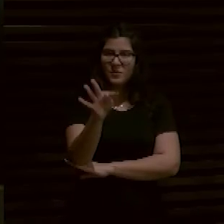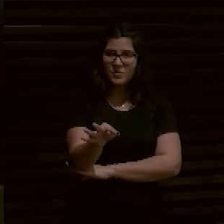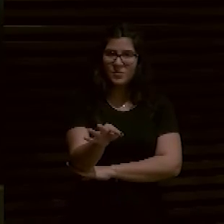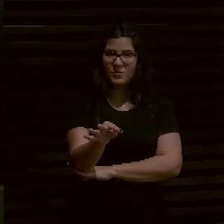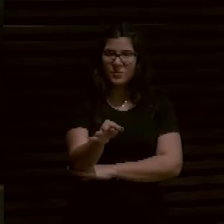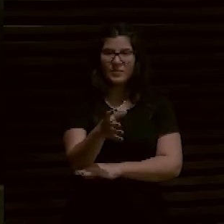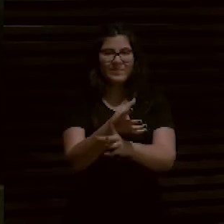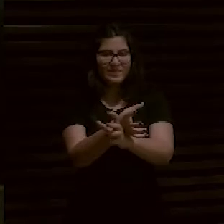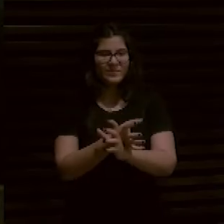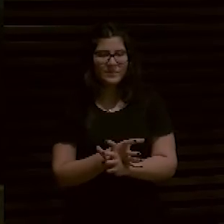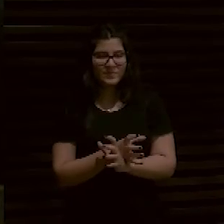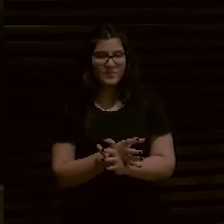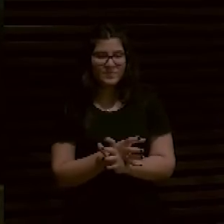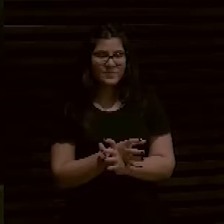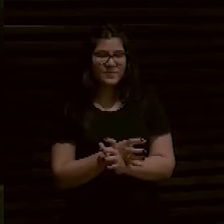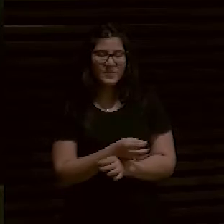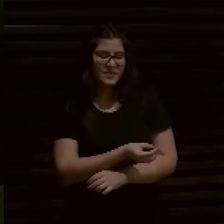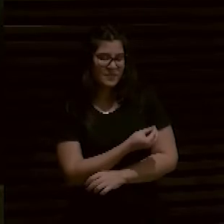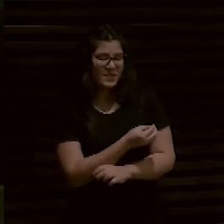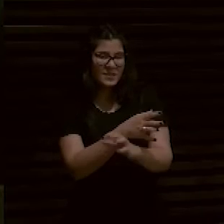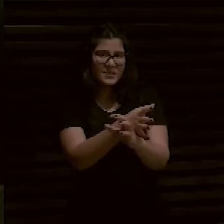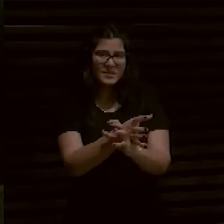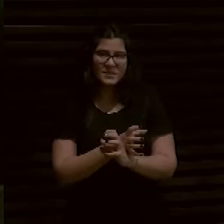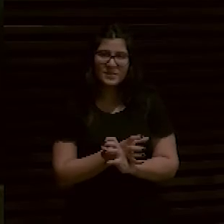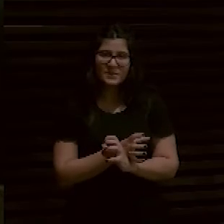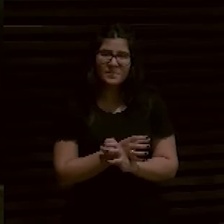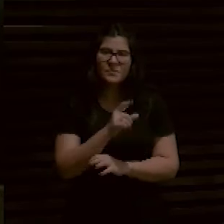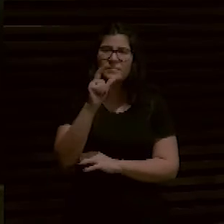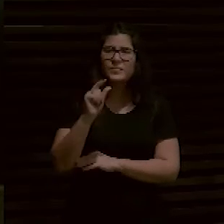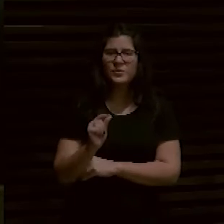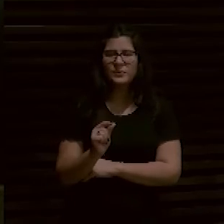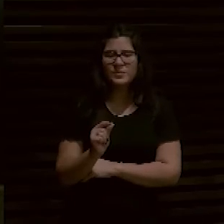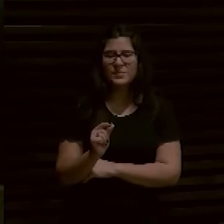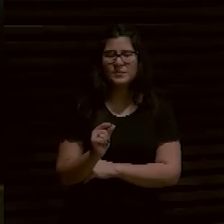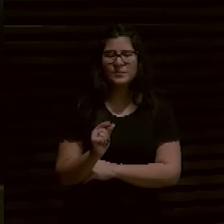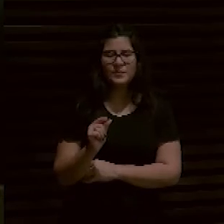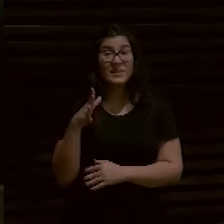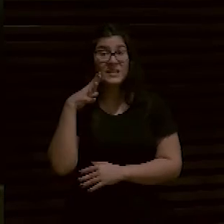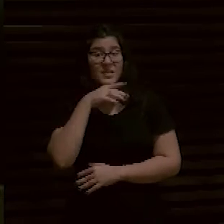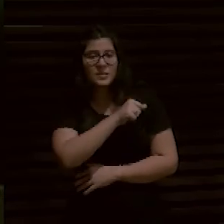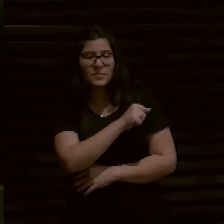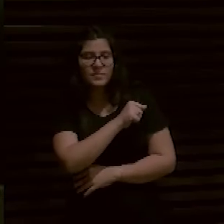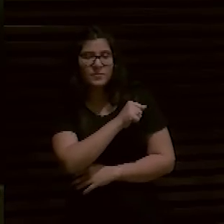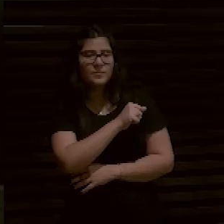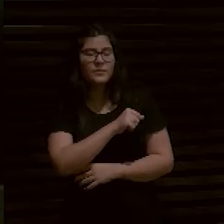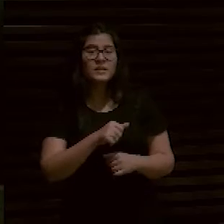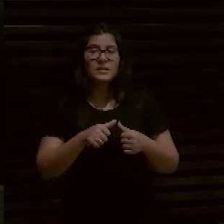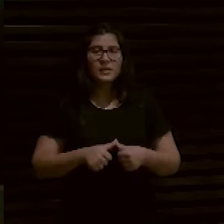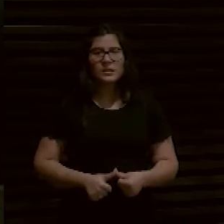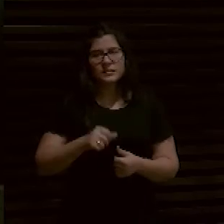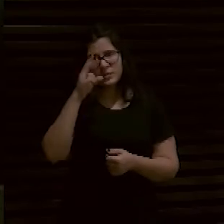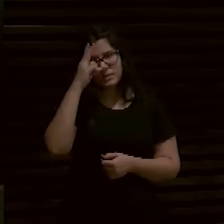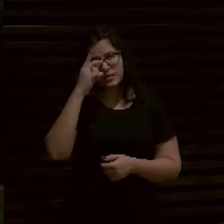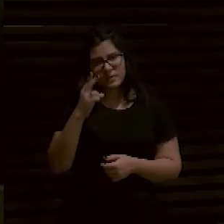sequidão, é vida rasa, pouca e temporária. Então essa história de